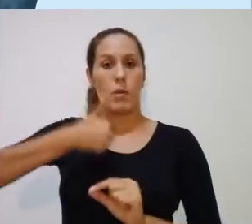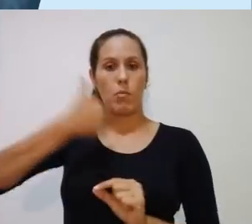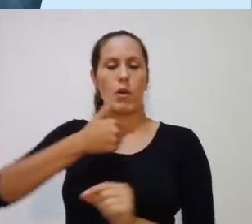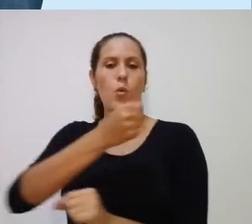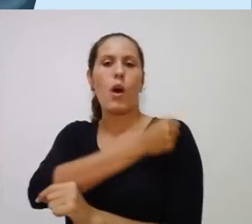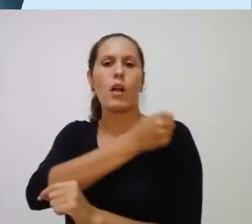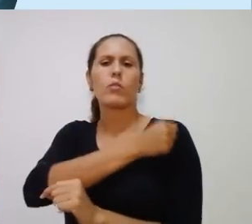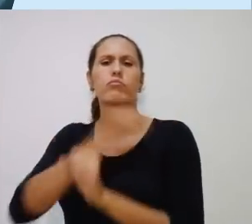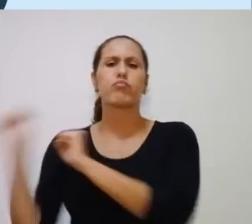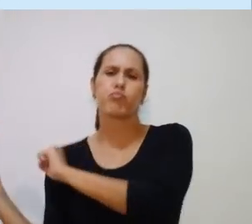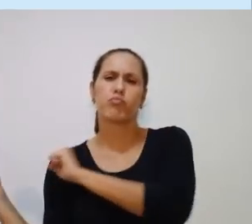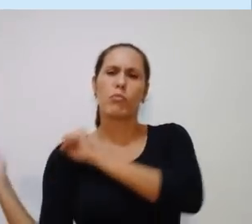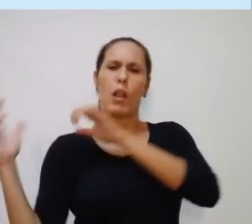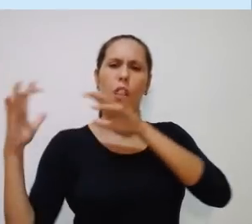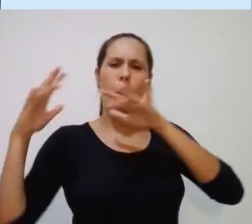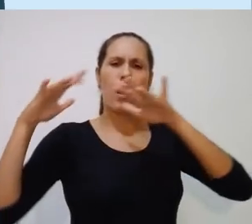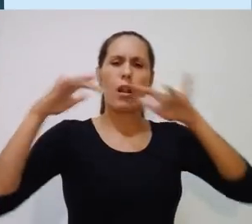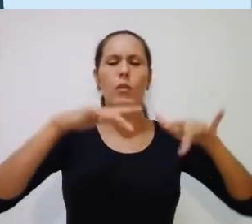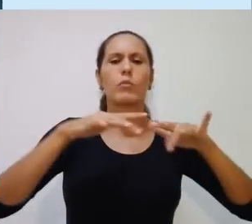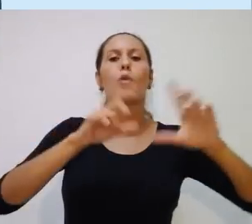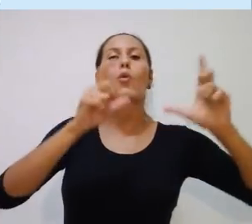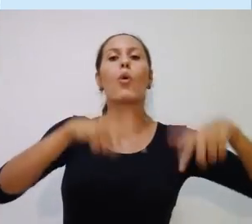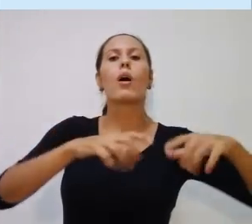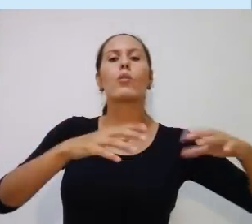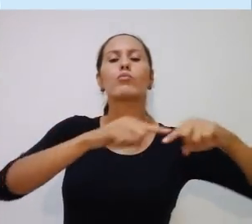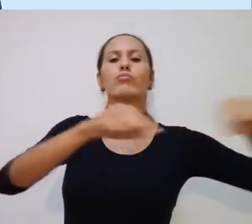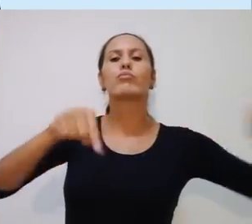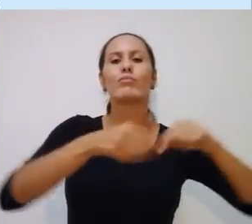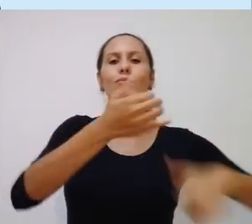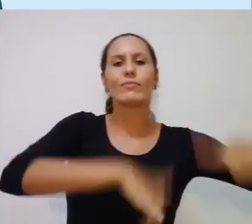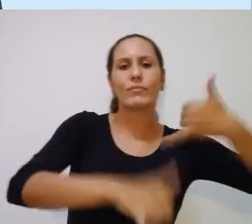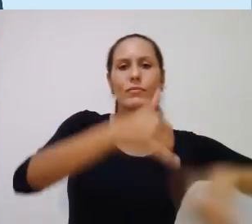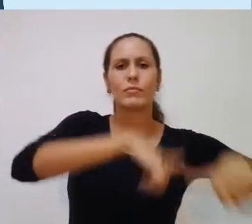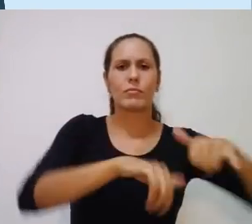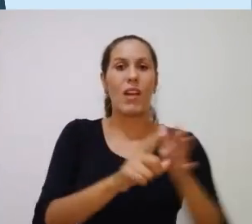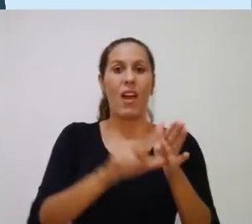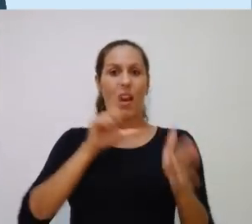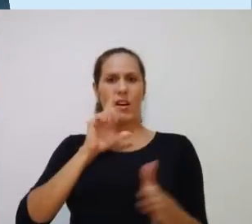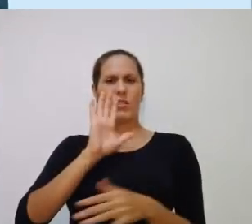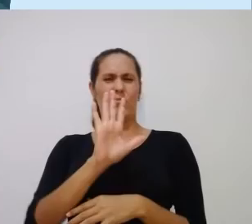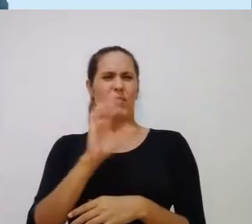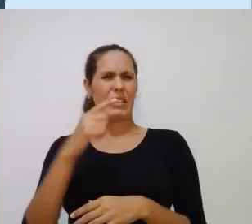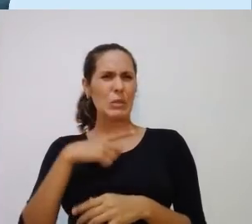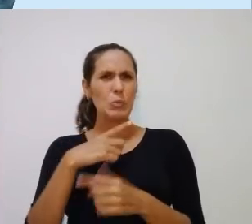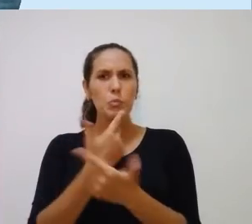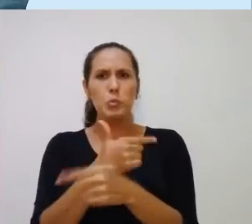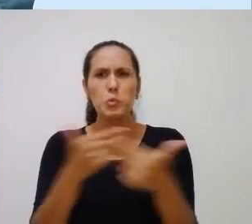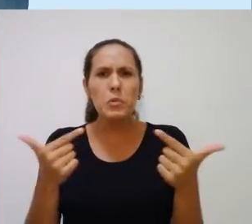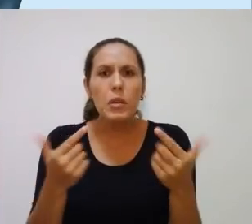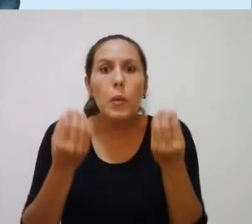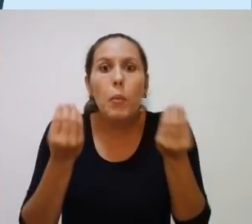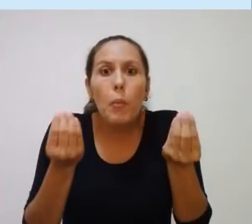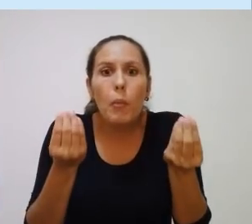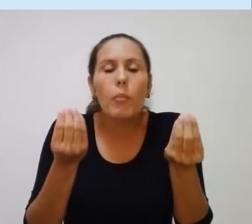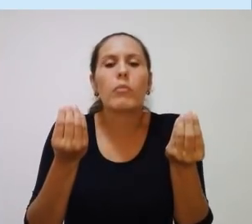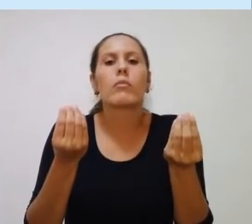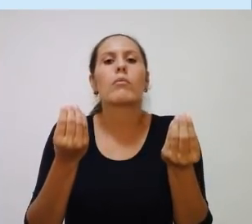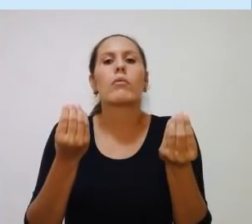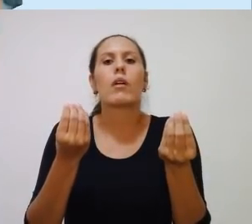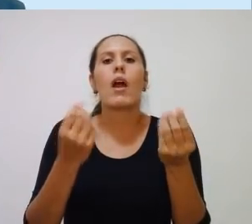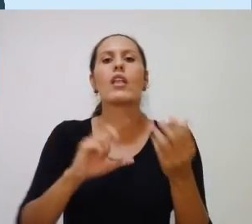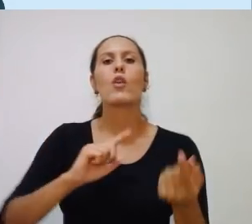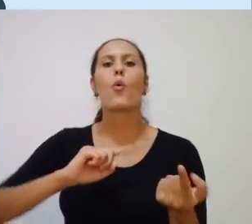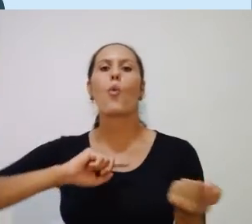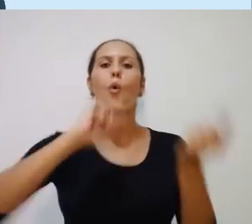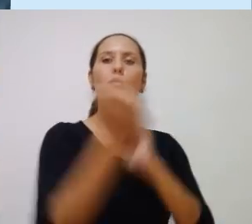o laboratório. Mas antes de levar os estudantes para o laboratório, você pode falar para mim, professor, mas eu não tenho um laboratório. Então leve o